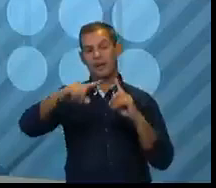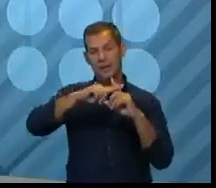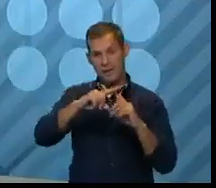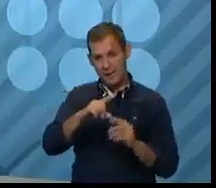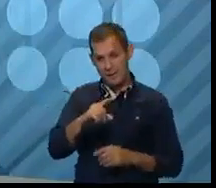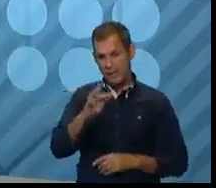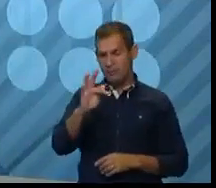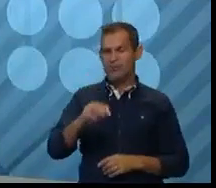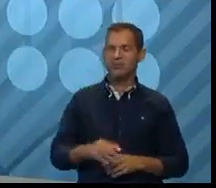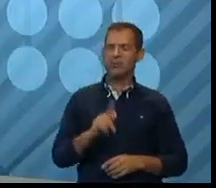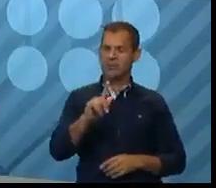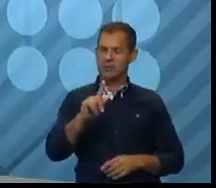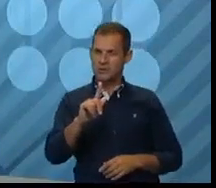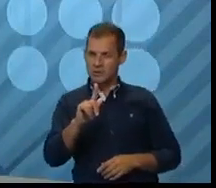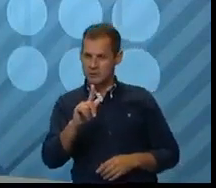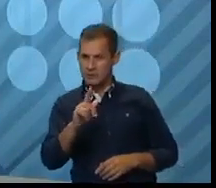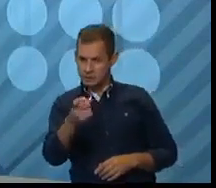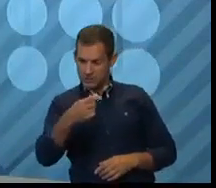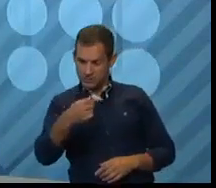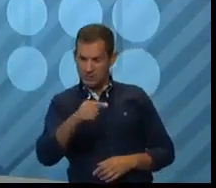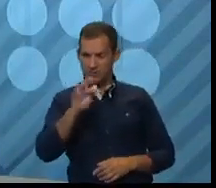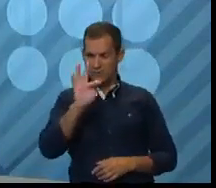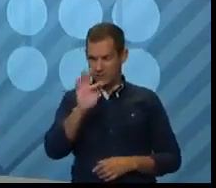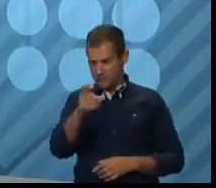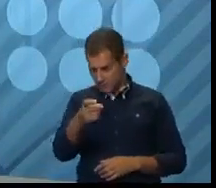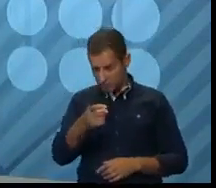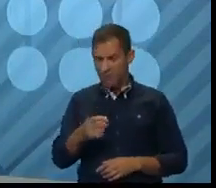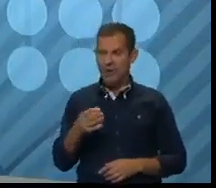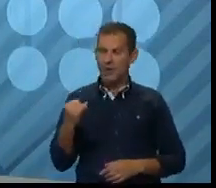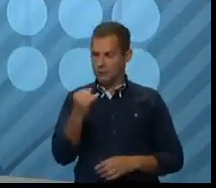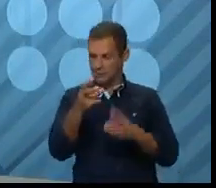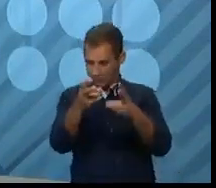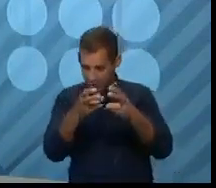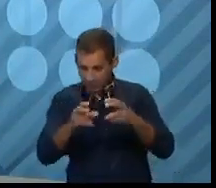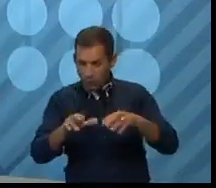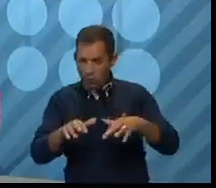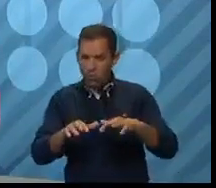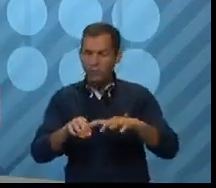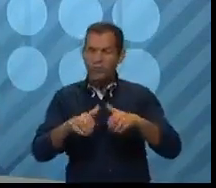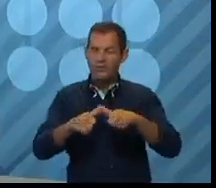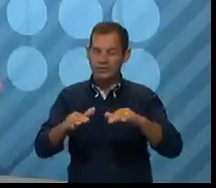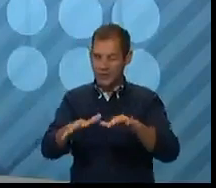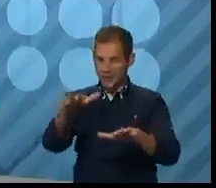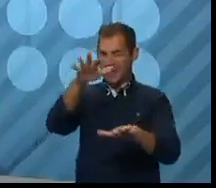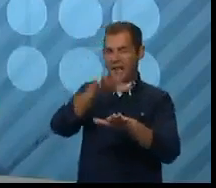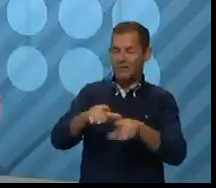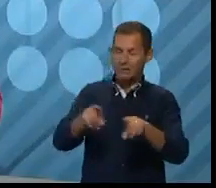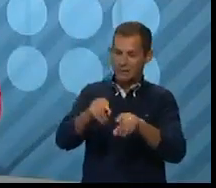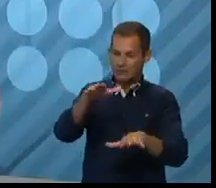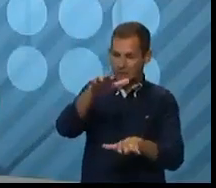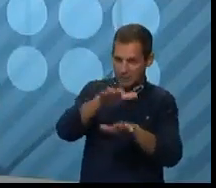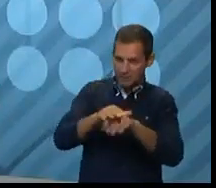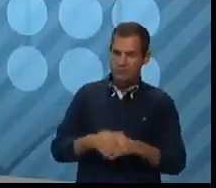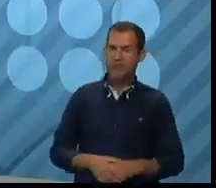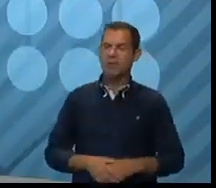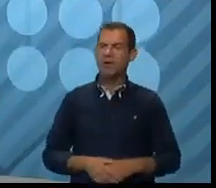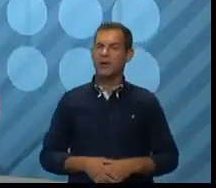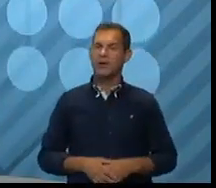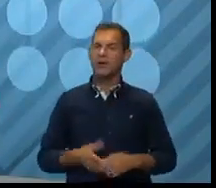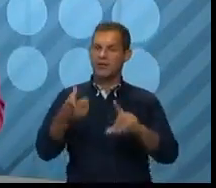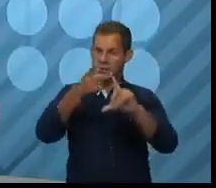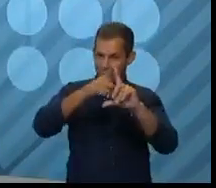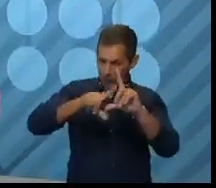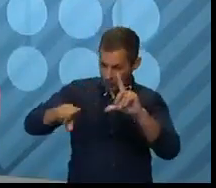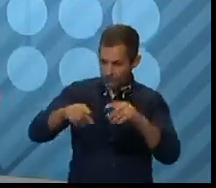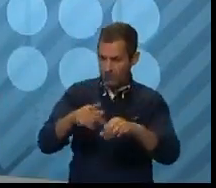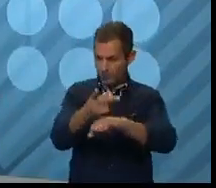de x menos a f de x. Por isso é importante você descobrir qual função está acima e qual função está abaixo da região que você